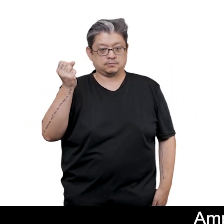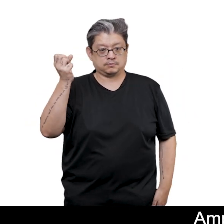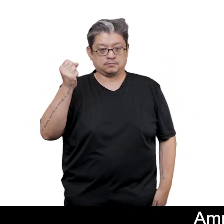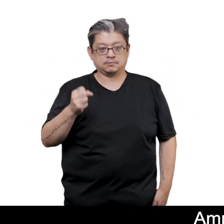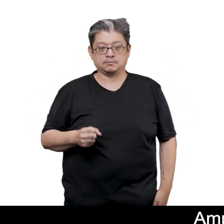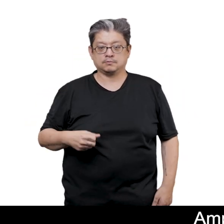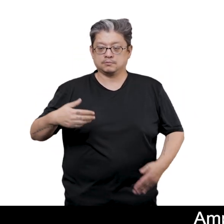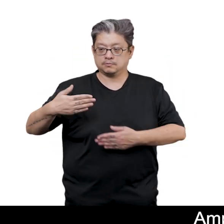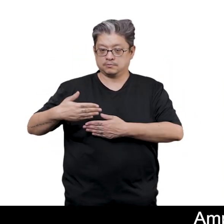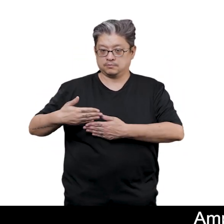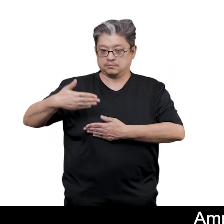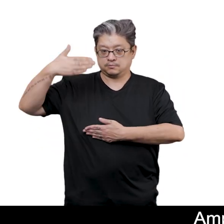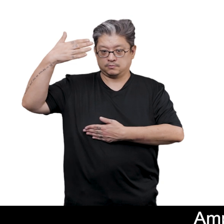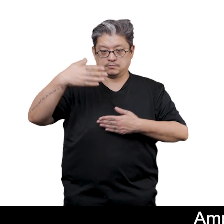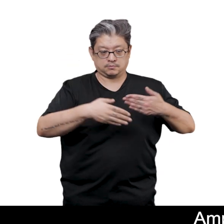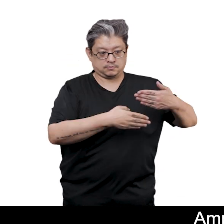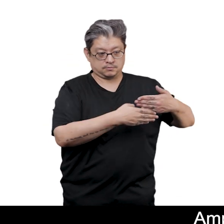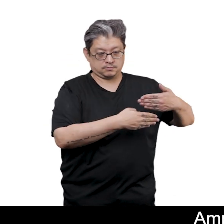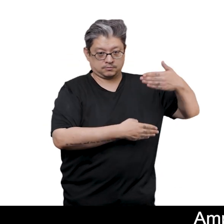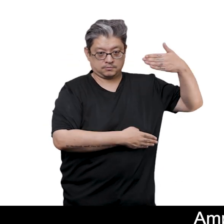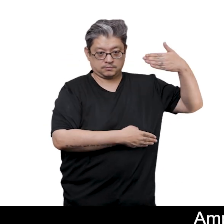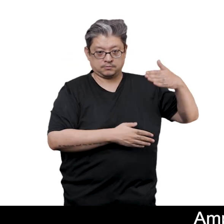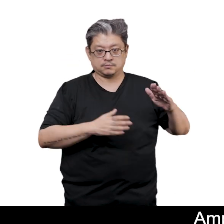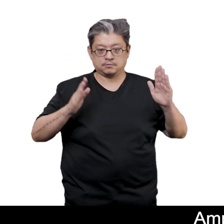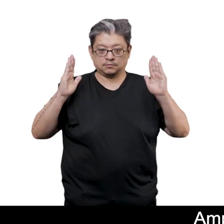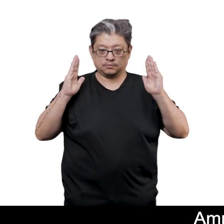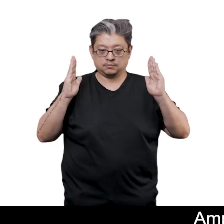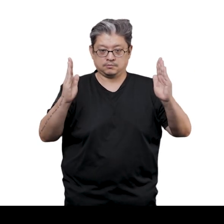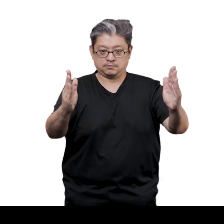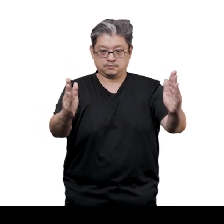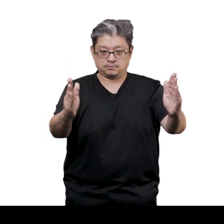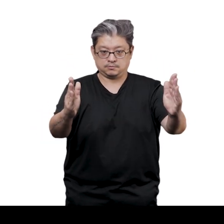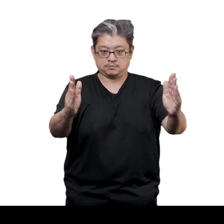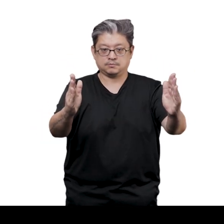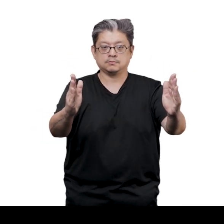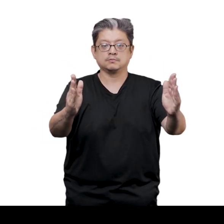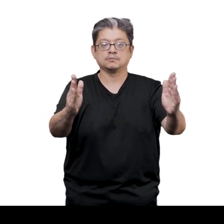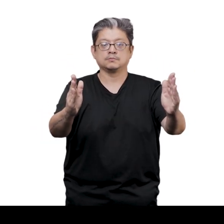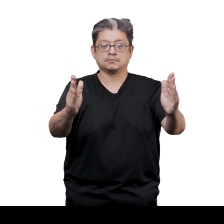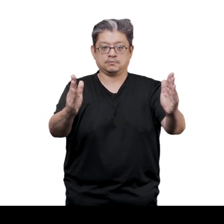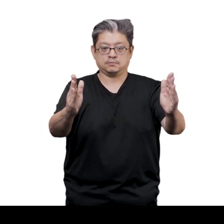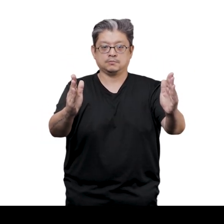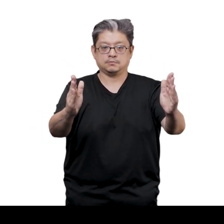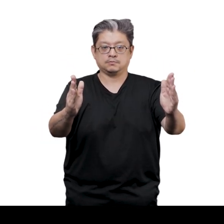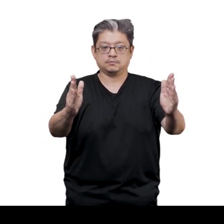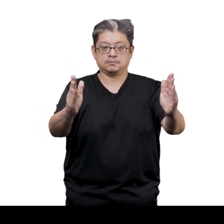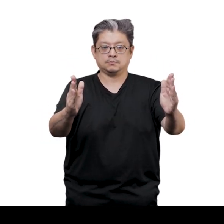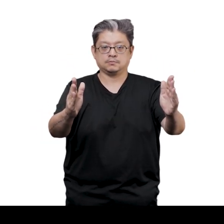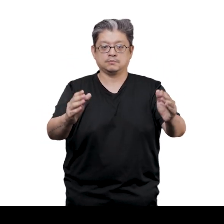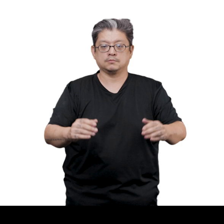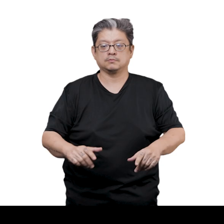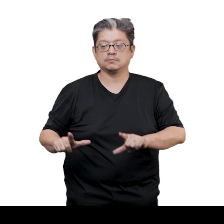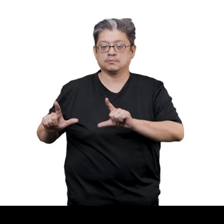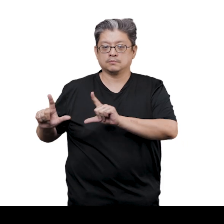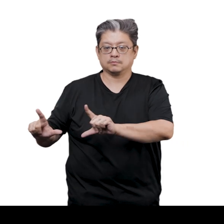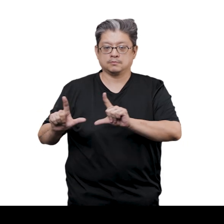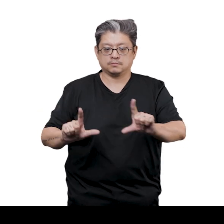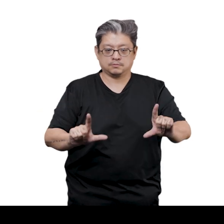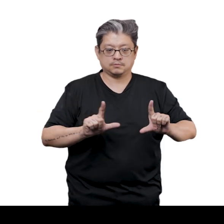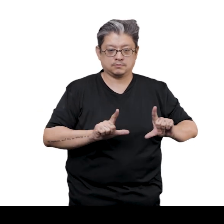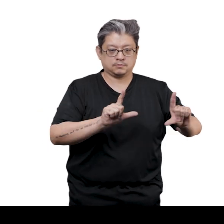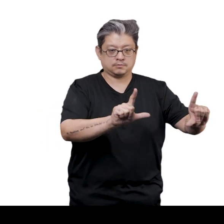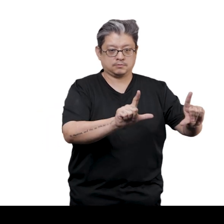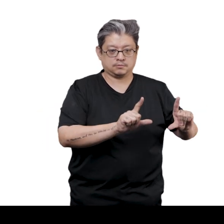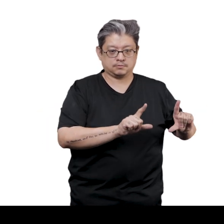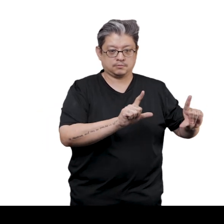Amplos painéis formam ângulos retos e dividem o espaço, servindo de suporte para as obras. Todos eles